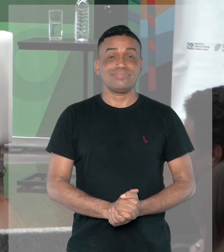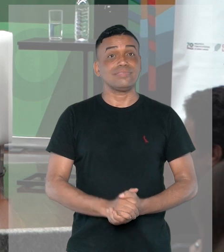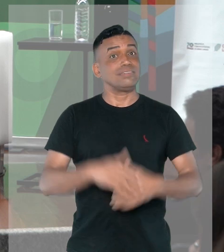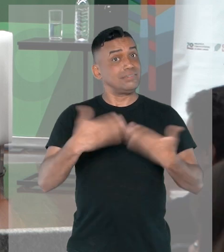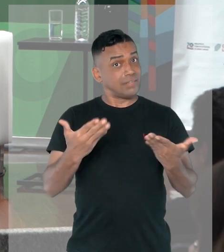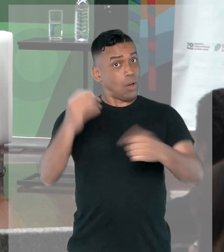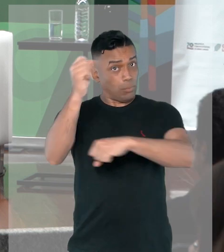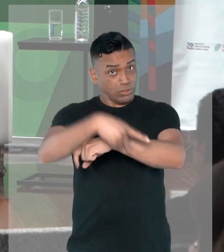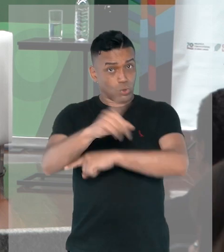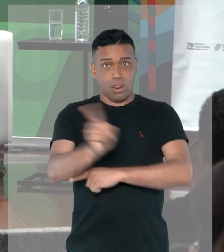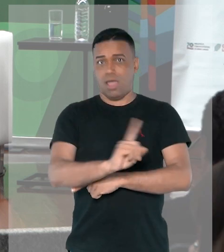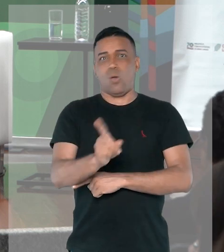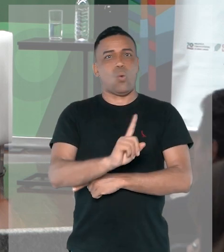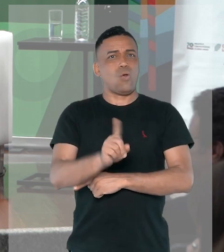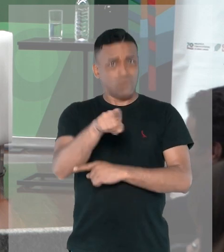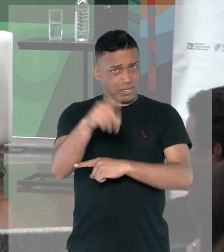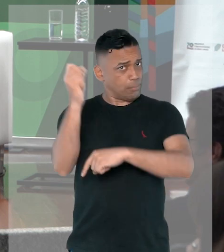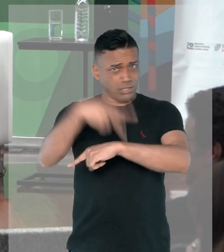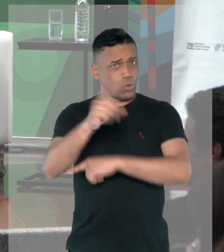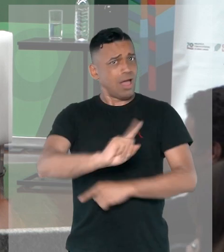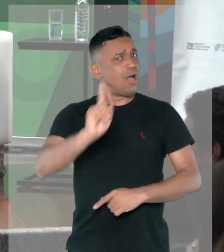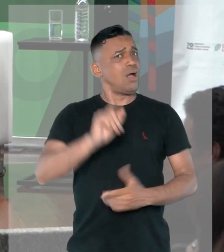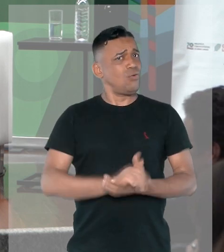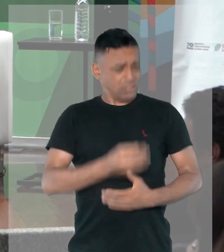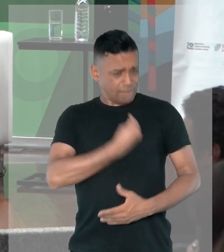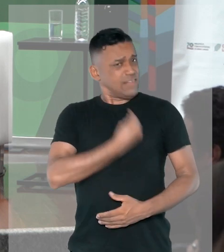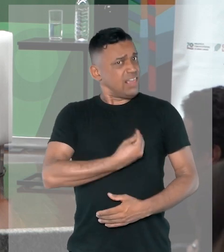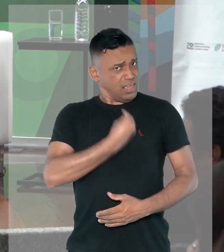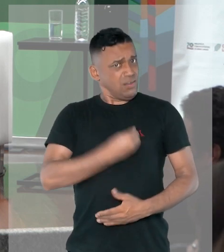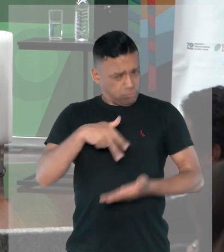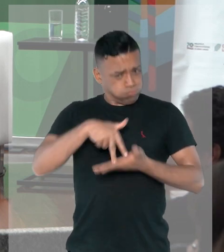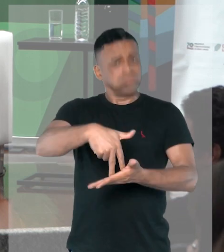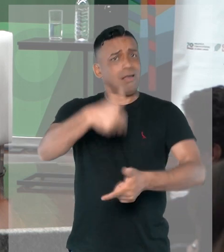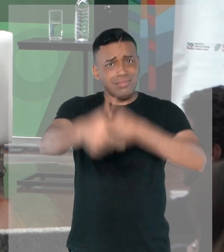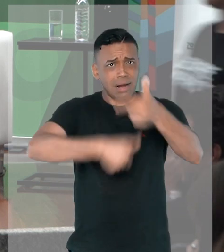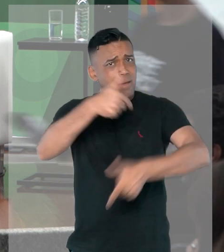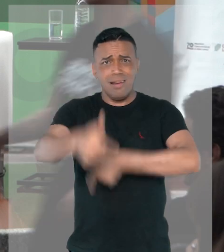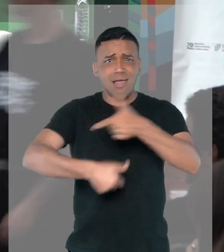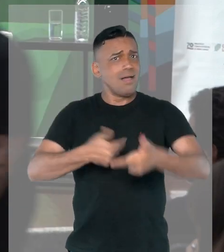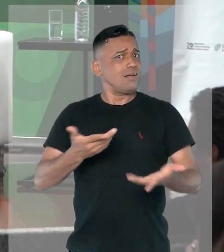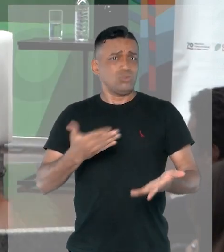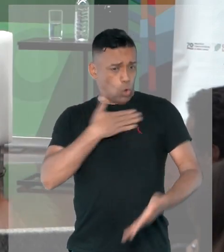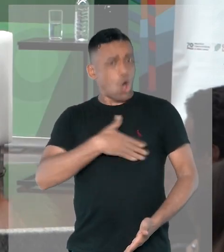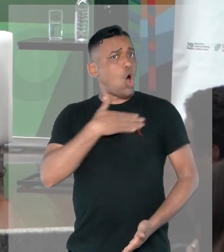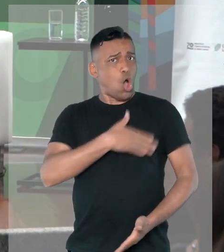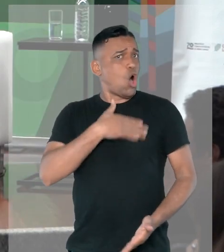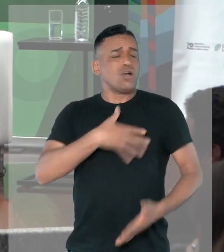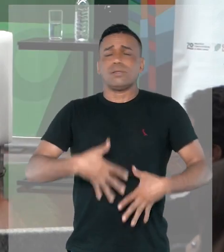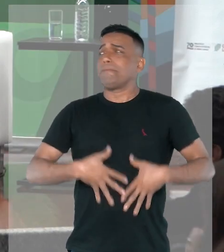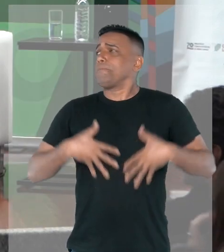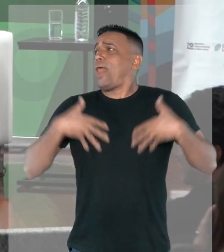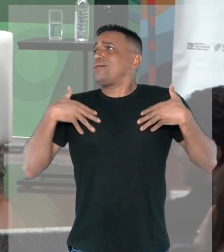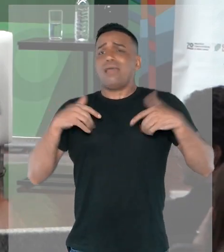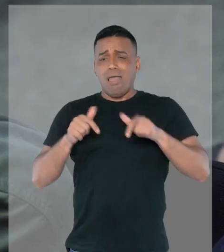Então você não se aposentou, filho. Você não se aposentou, você está vivo. Você está trabalhando, fazendo o que você gosta, sentindo prazer